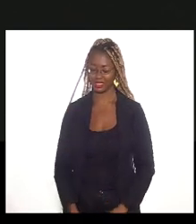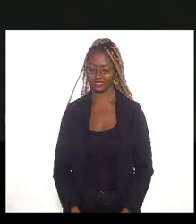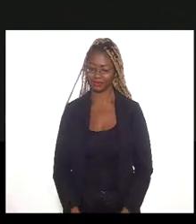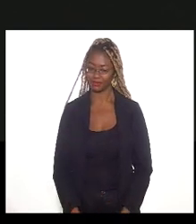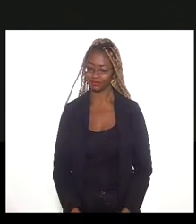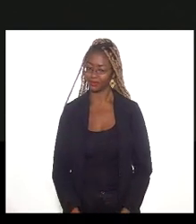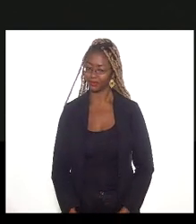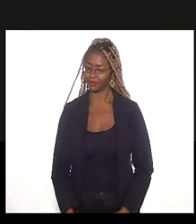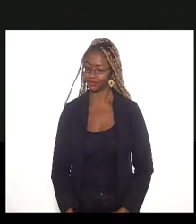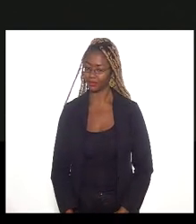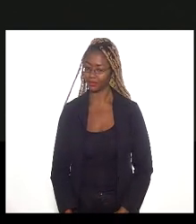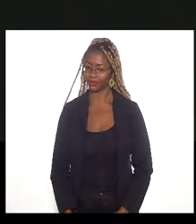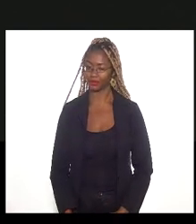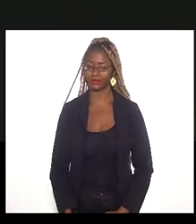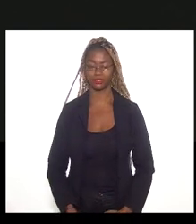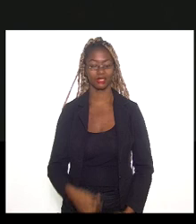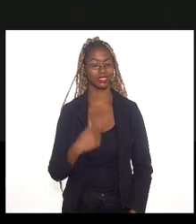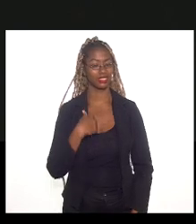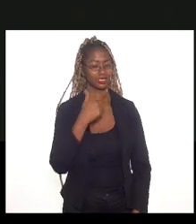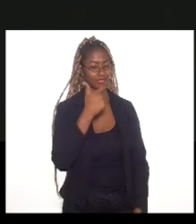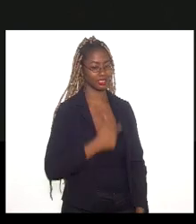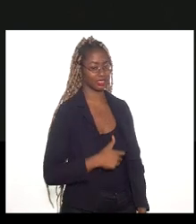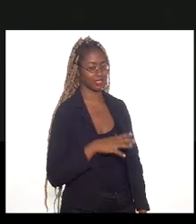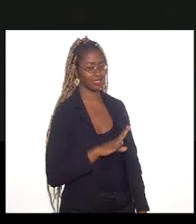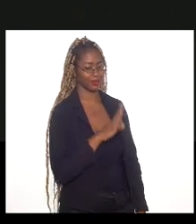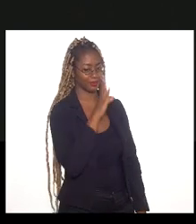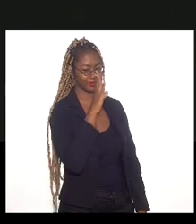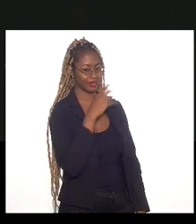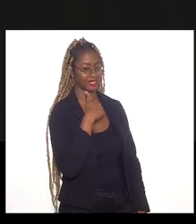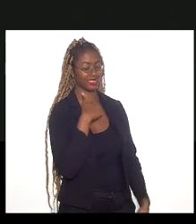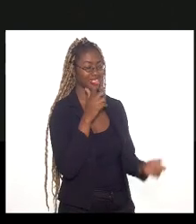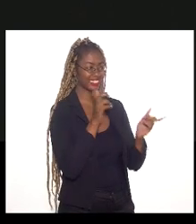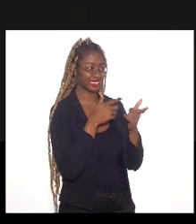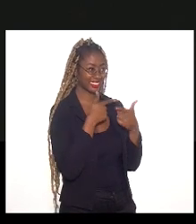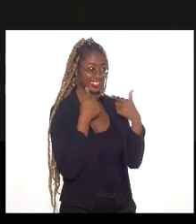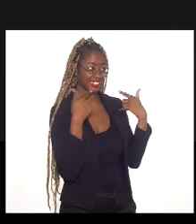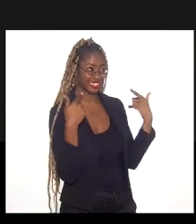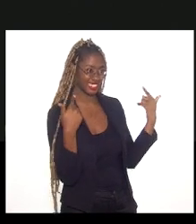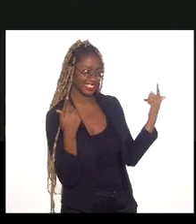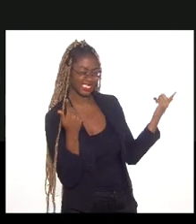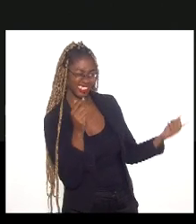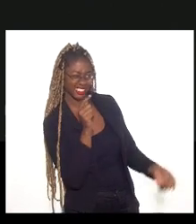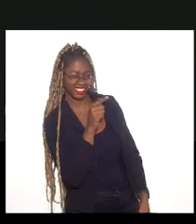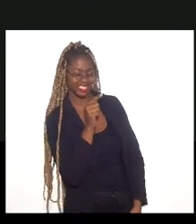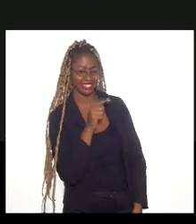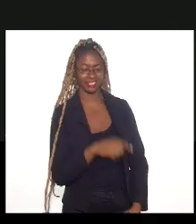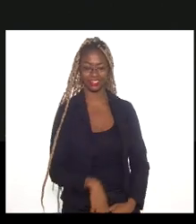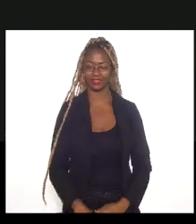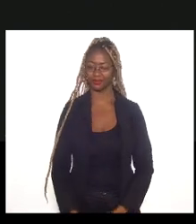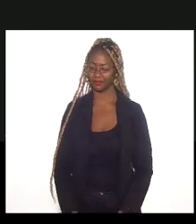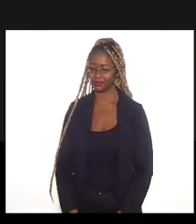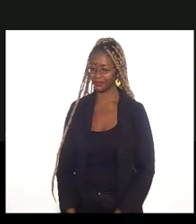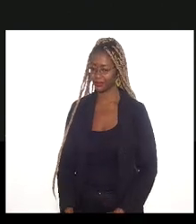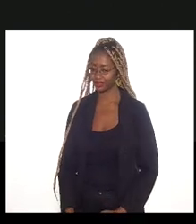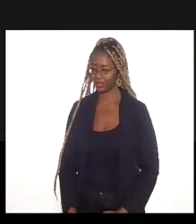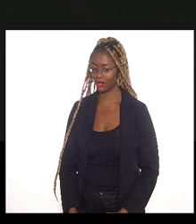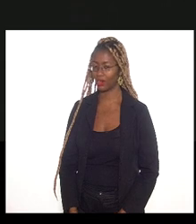você está assim, eu ó, vem aqui no meu cantinho vendo rir-me o candeeiro. Gosto bem de